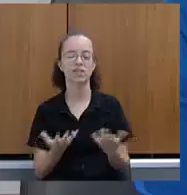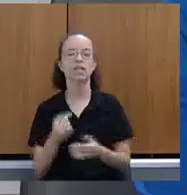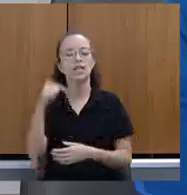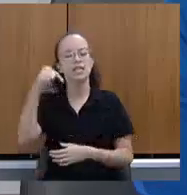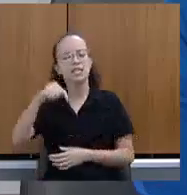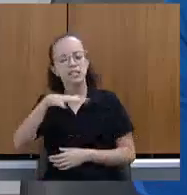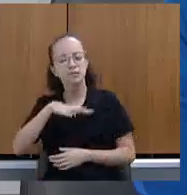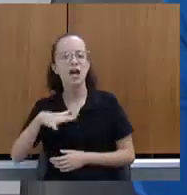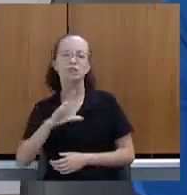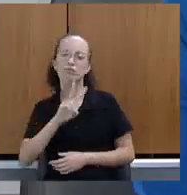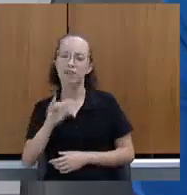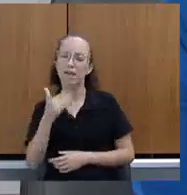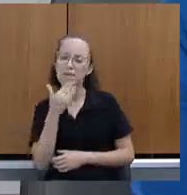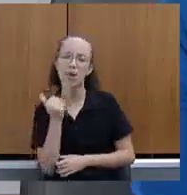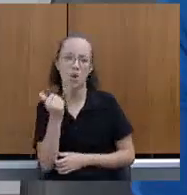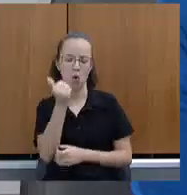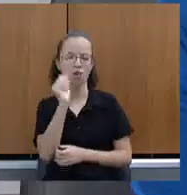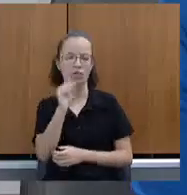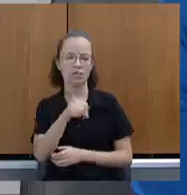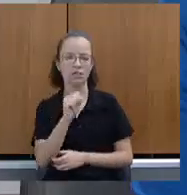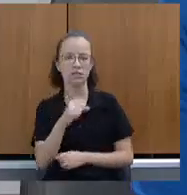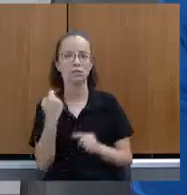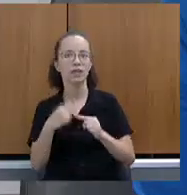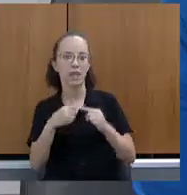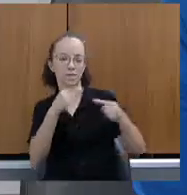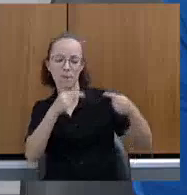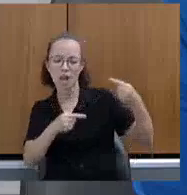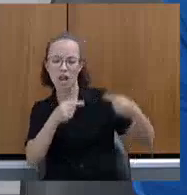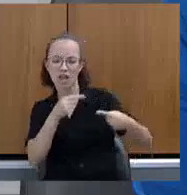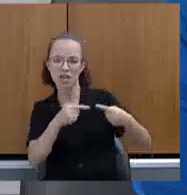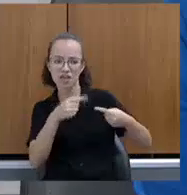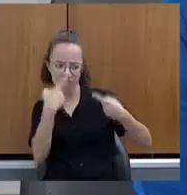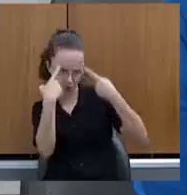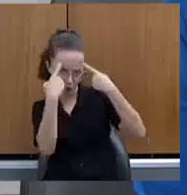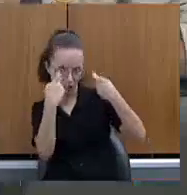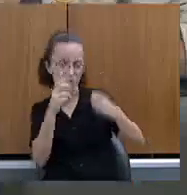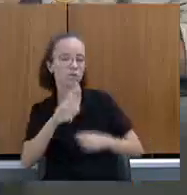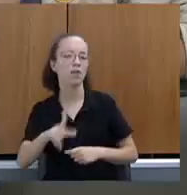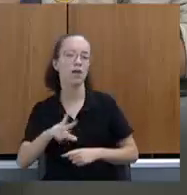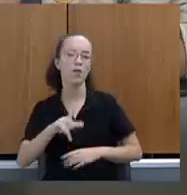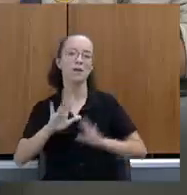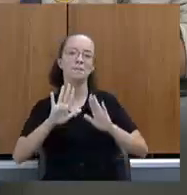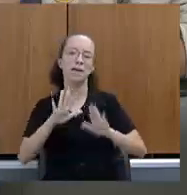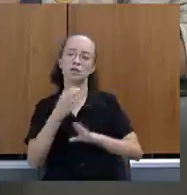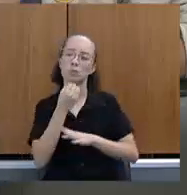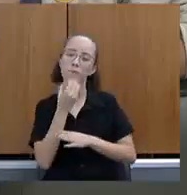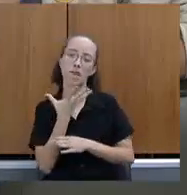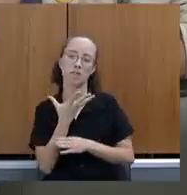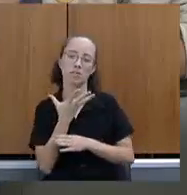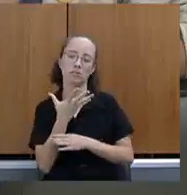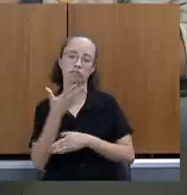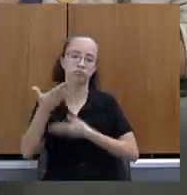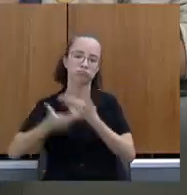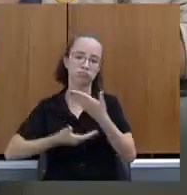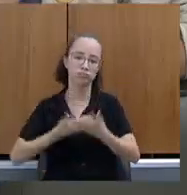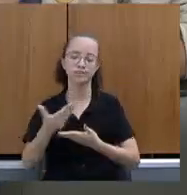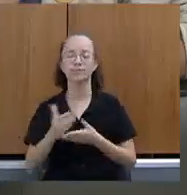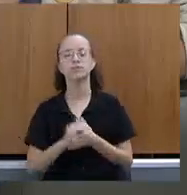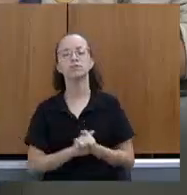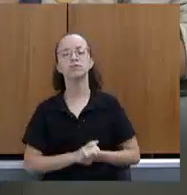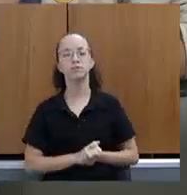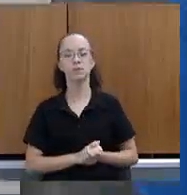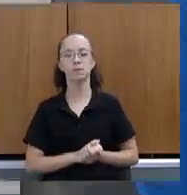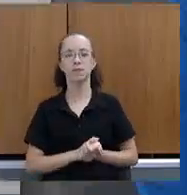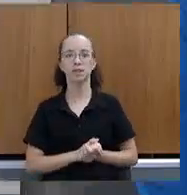um espaço melhor porque a política não é o lugar para a violência a política é lugar para o bem comum feita essa minha